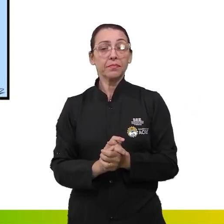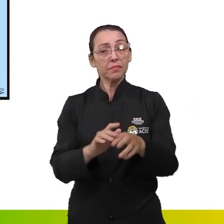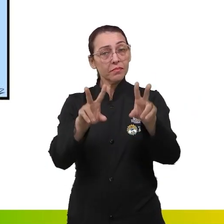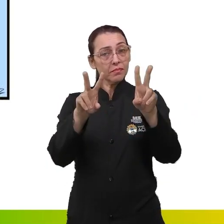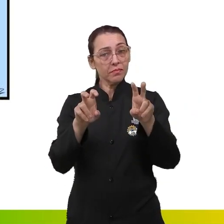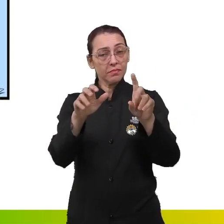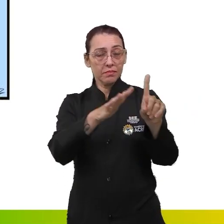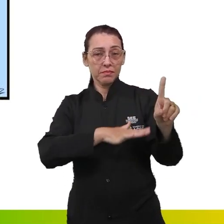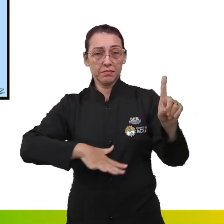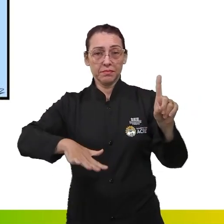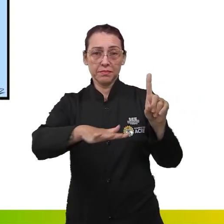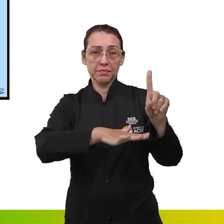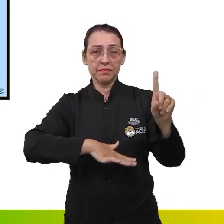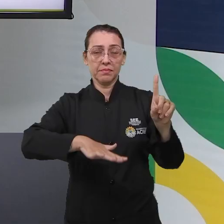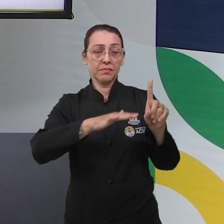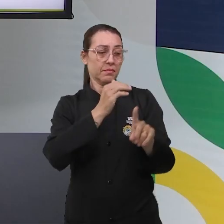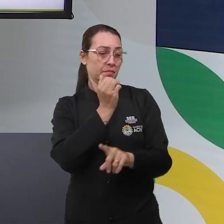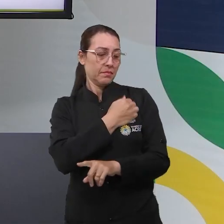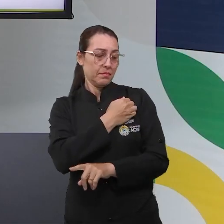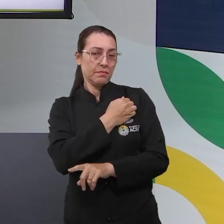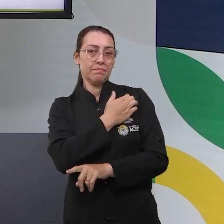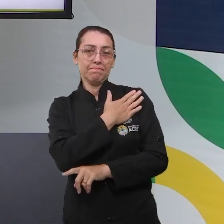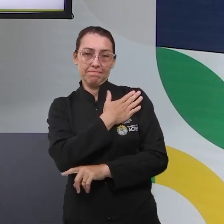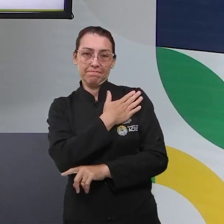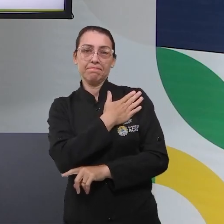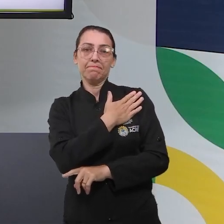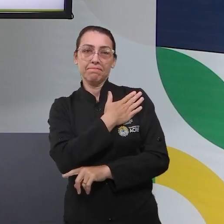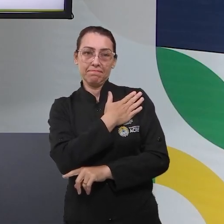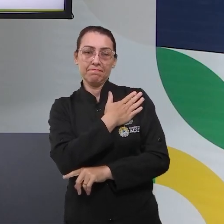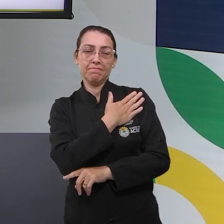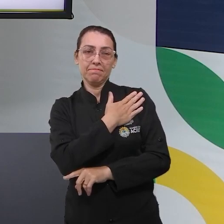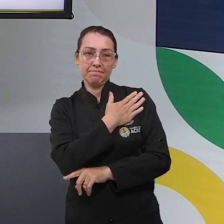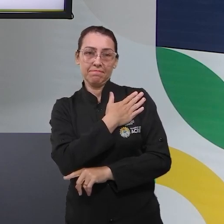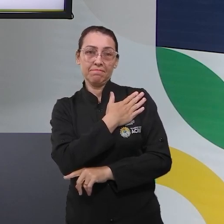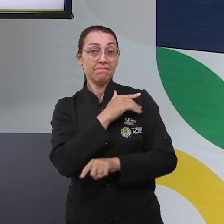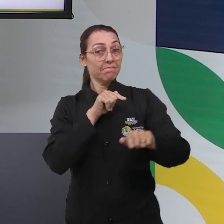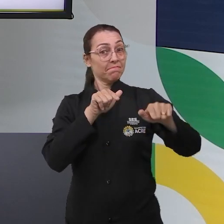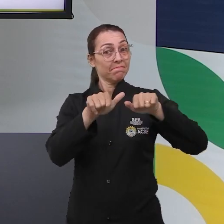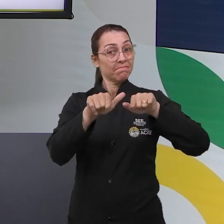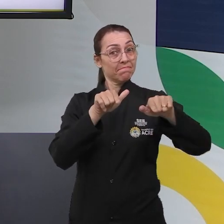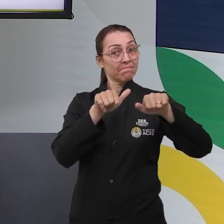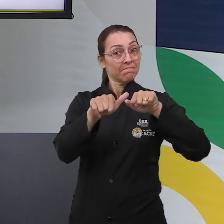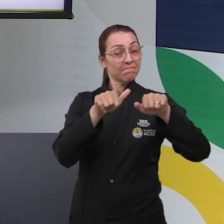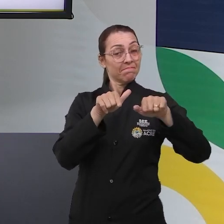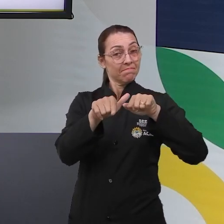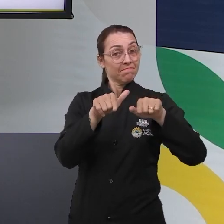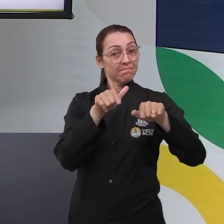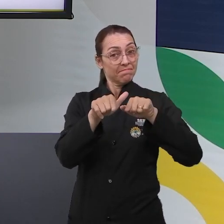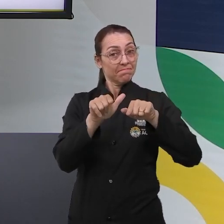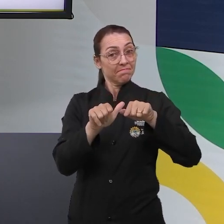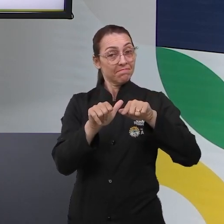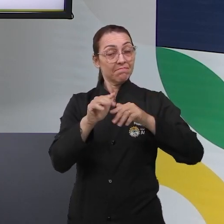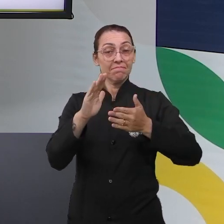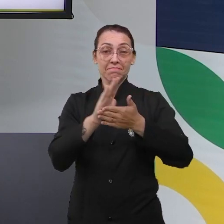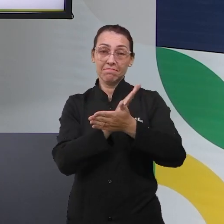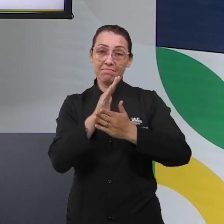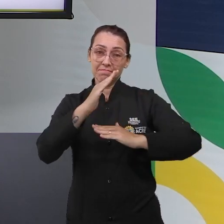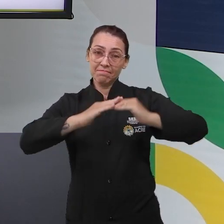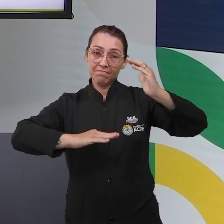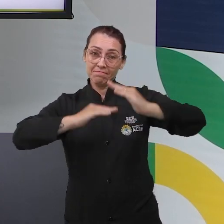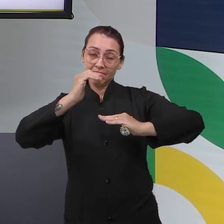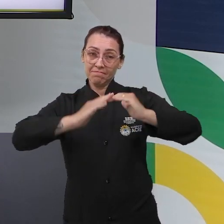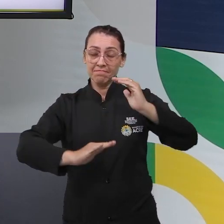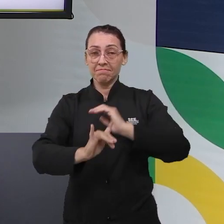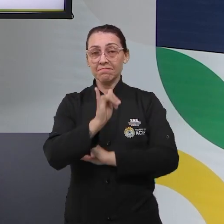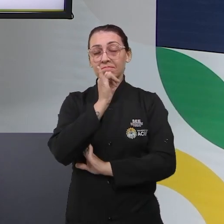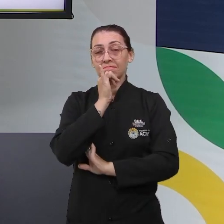temática social que é a questão do preconceito. Preconceito laboral. Preconceito contra certas profissões, né?